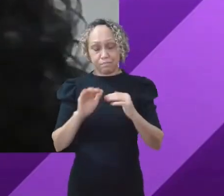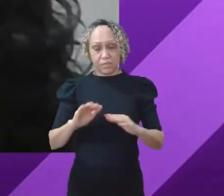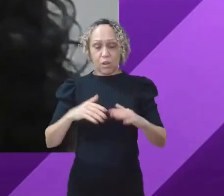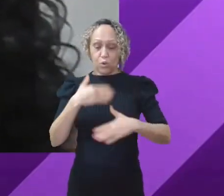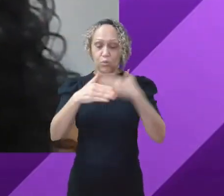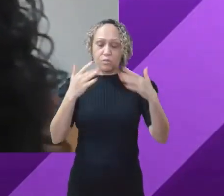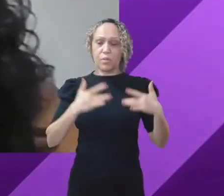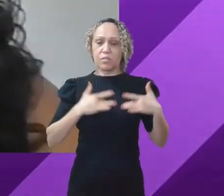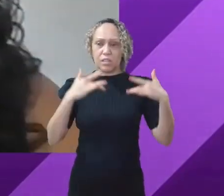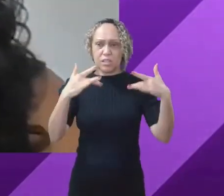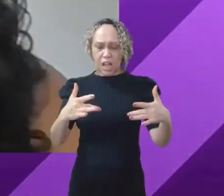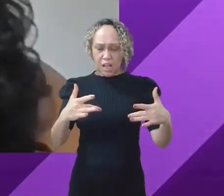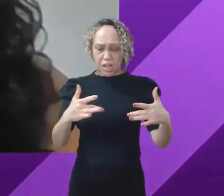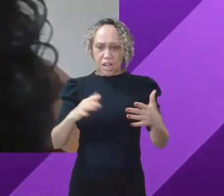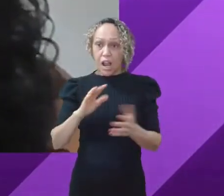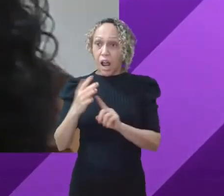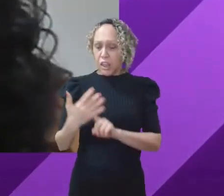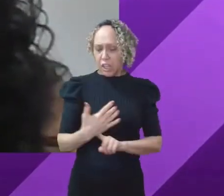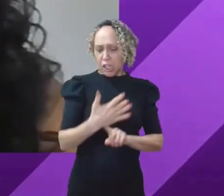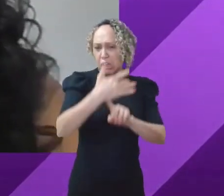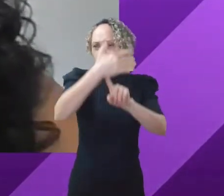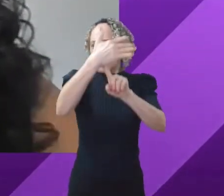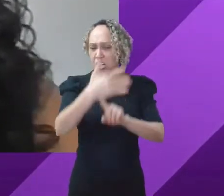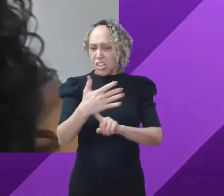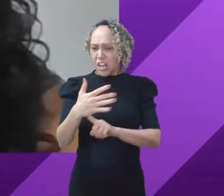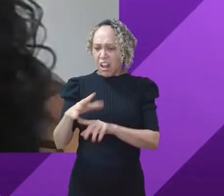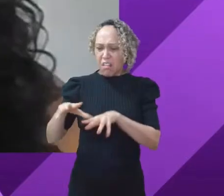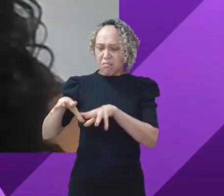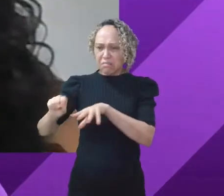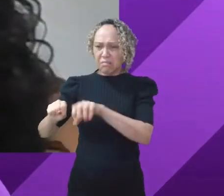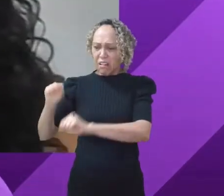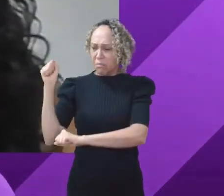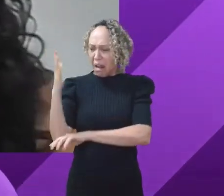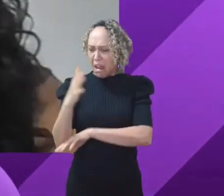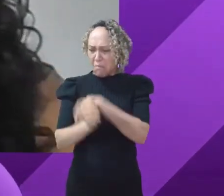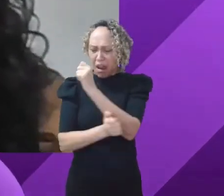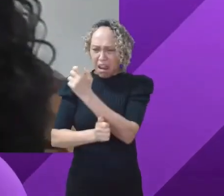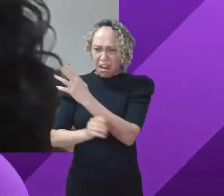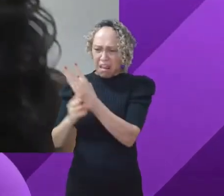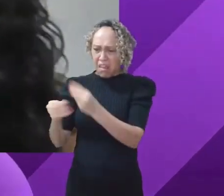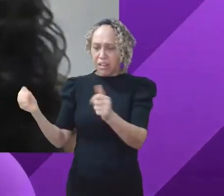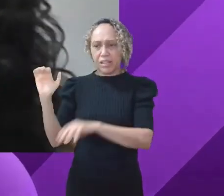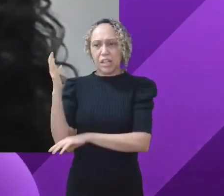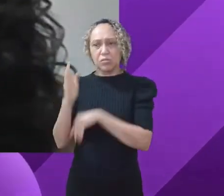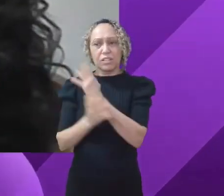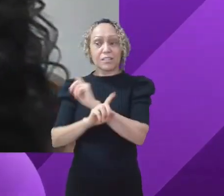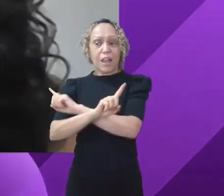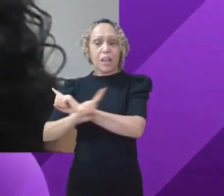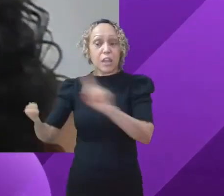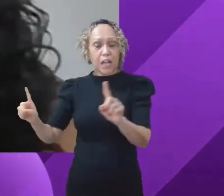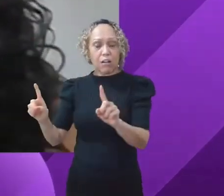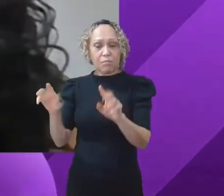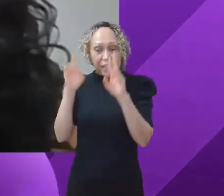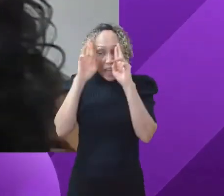progresso tecnológico, ao invés de agredir a natureza, deve respeitar a natureza, deve promover a autorrealização das